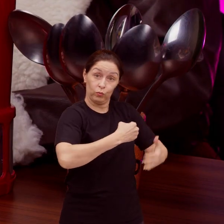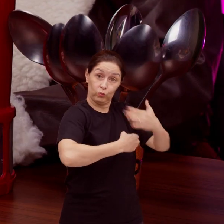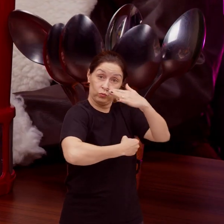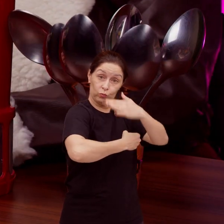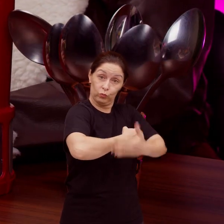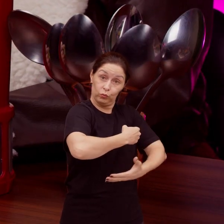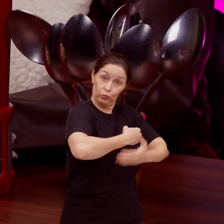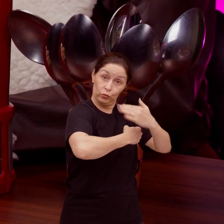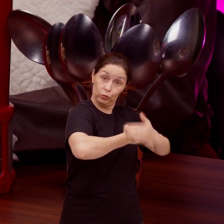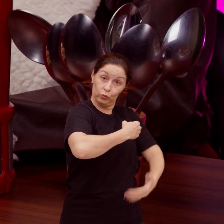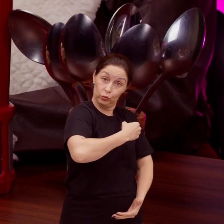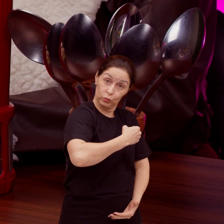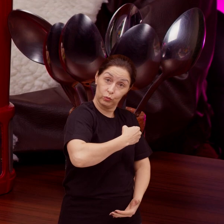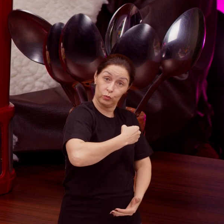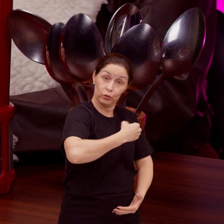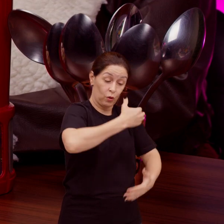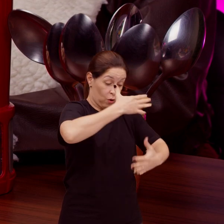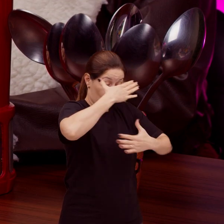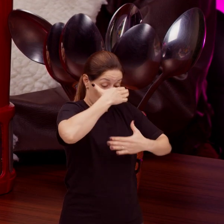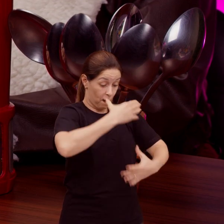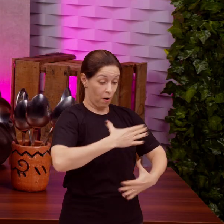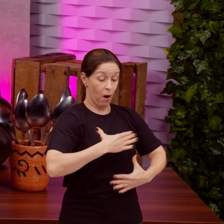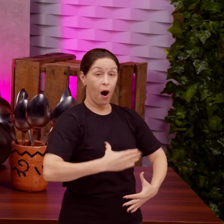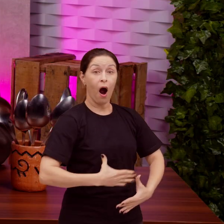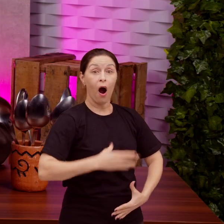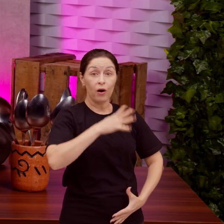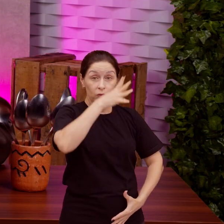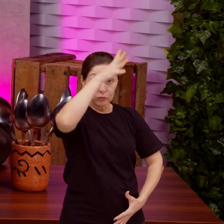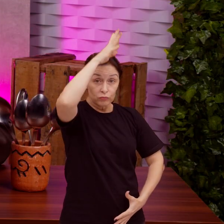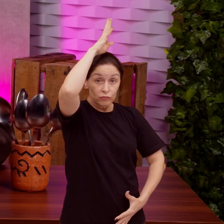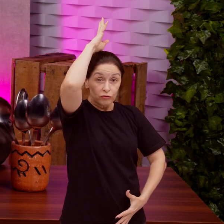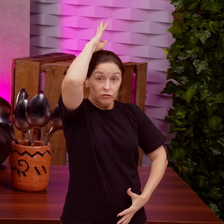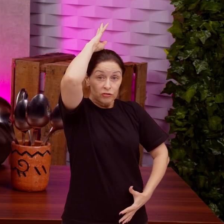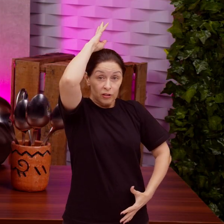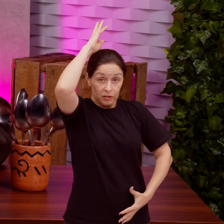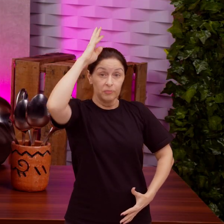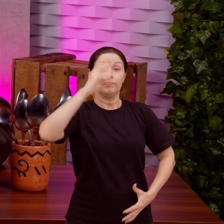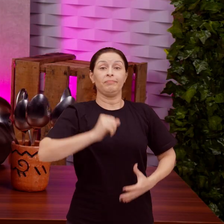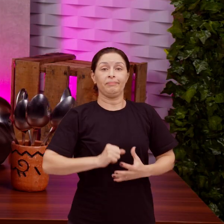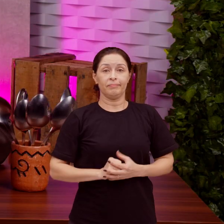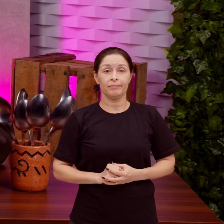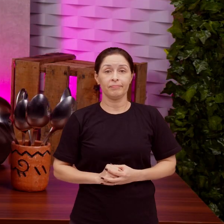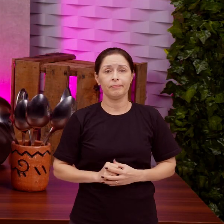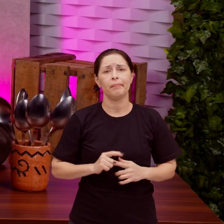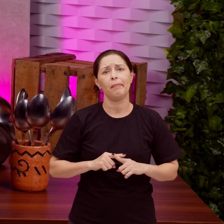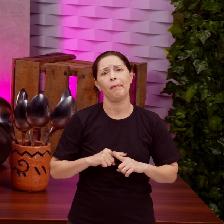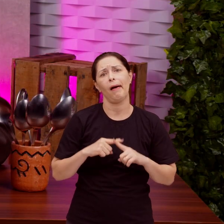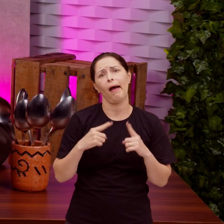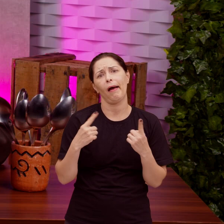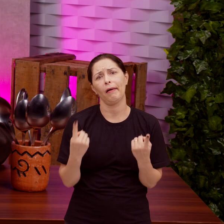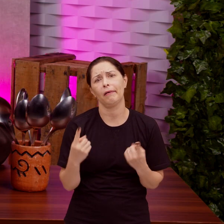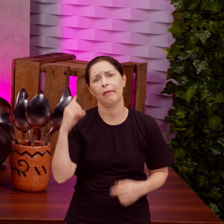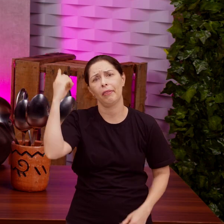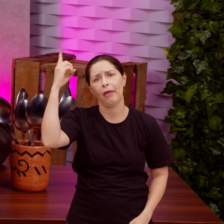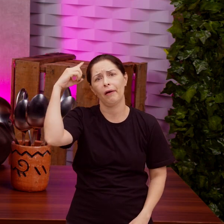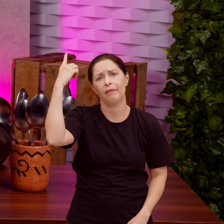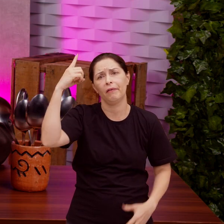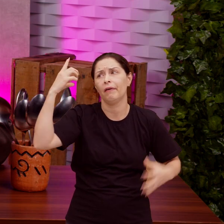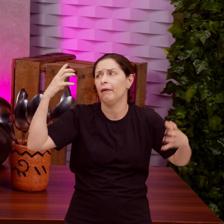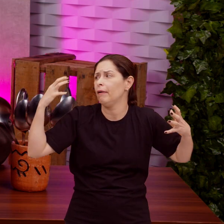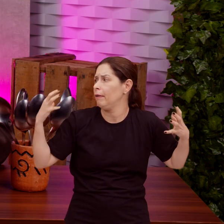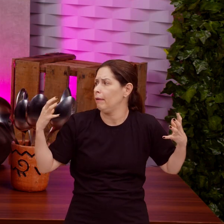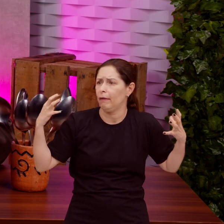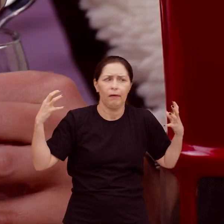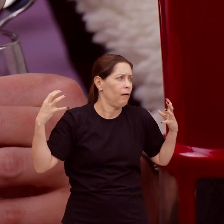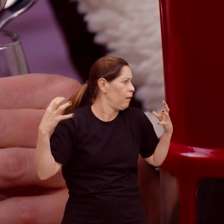escudo, por exemplo. E também colocou nele uma roupa de guerra, uma armadura. Davi não estava se sentindo bem